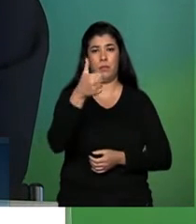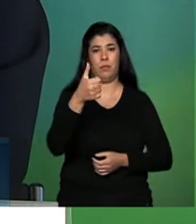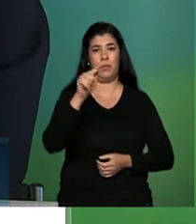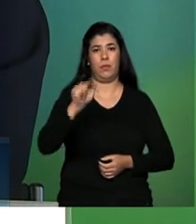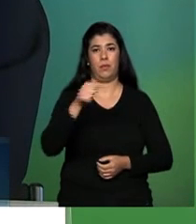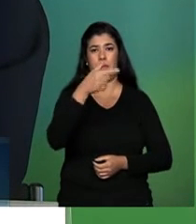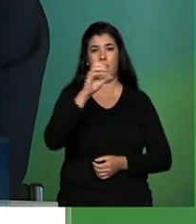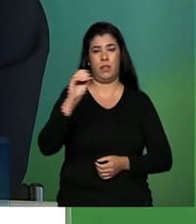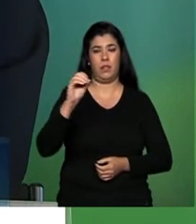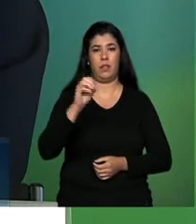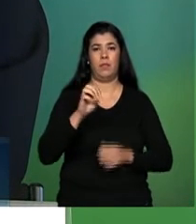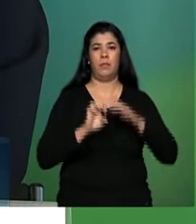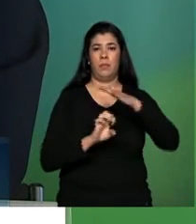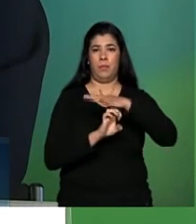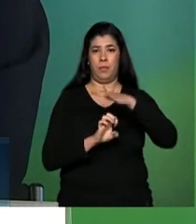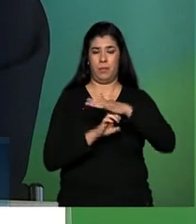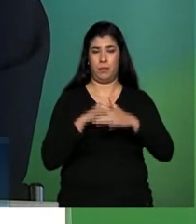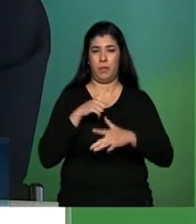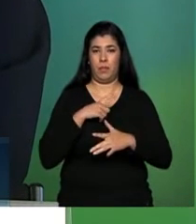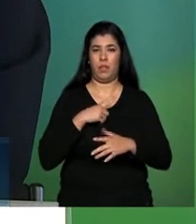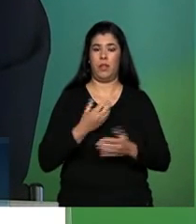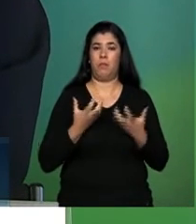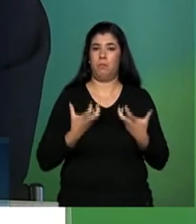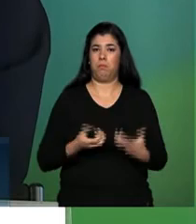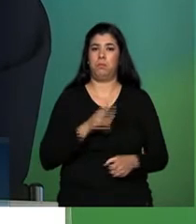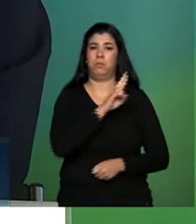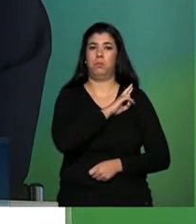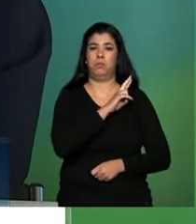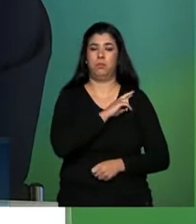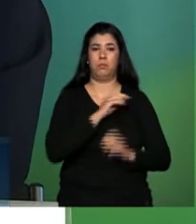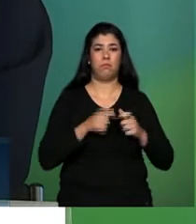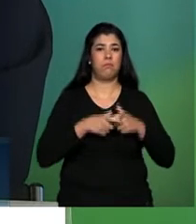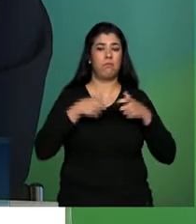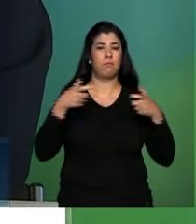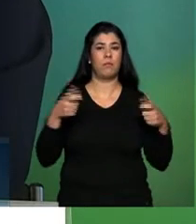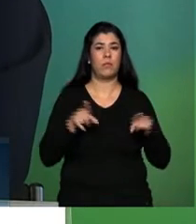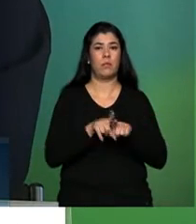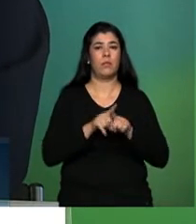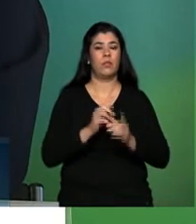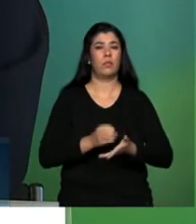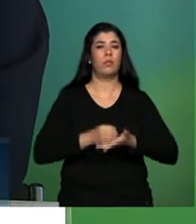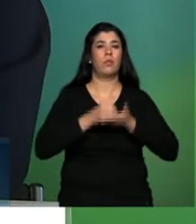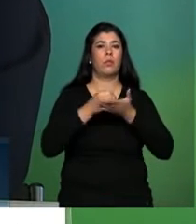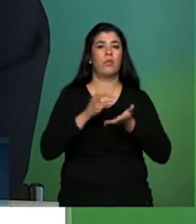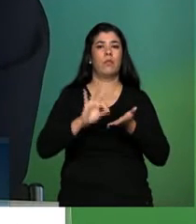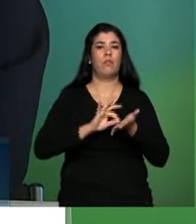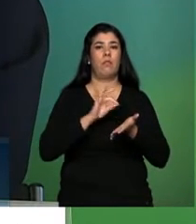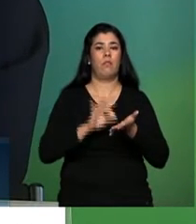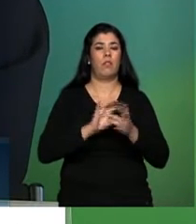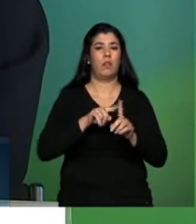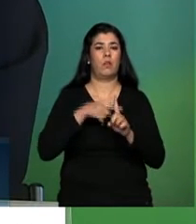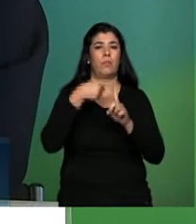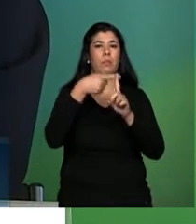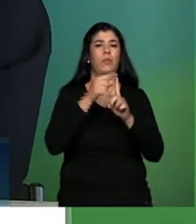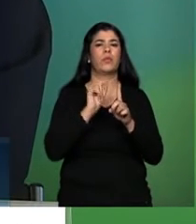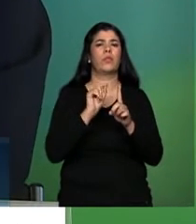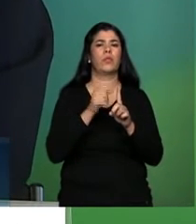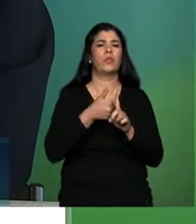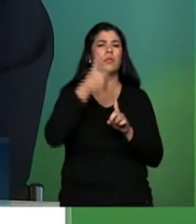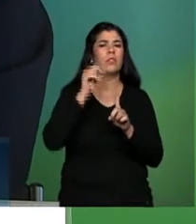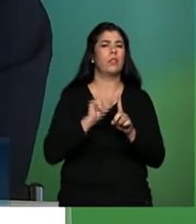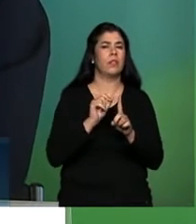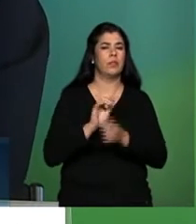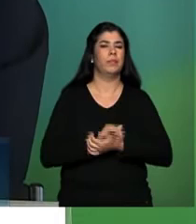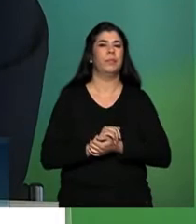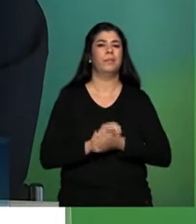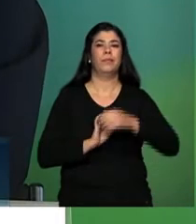peso muito expressivo no comércio exterior, nós estamos oferecendo o tal cadastro positivo nesse ambiente. Ou seja,